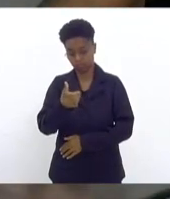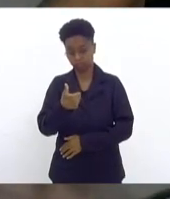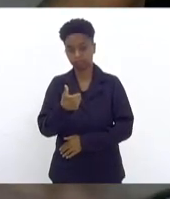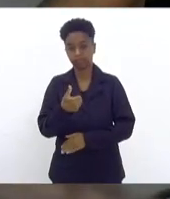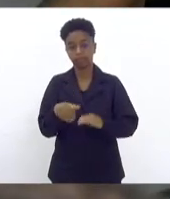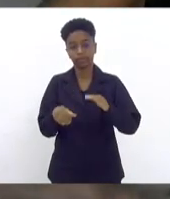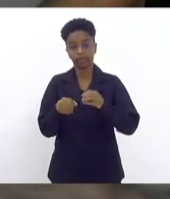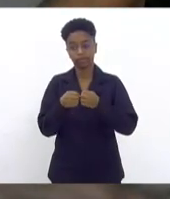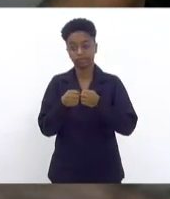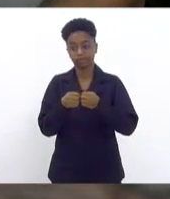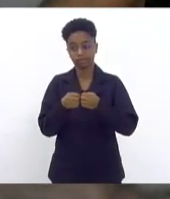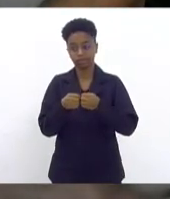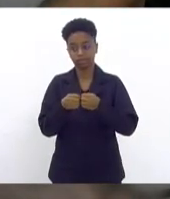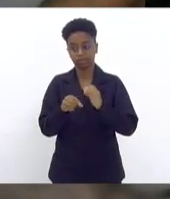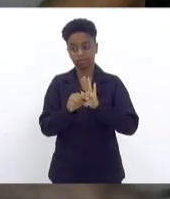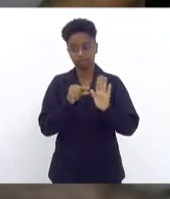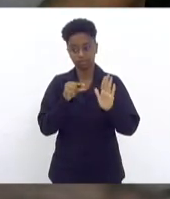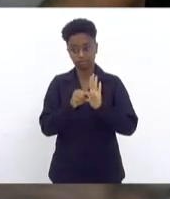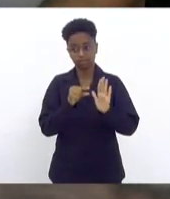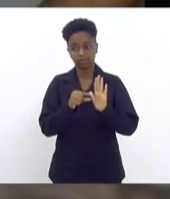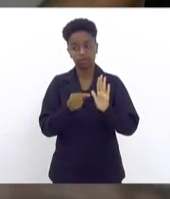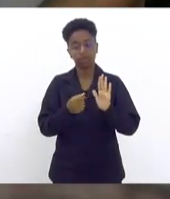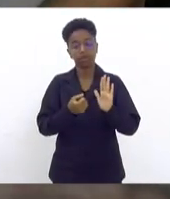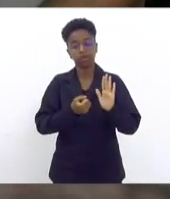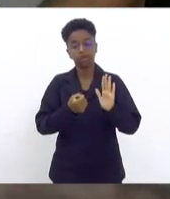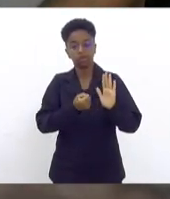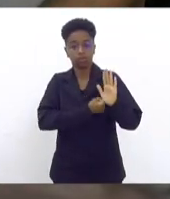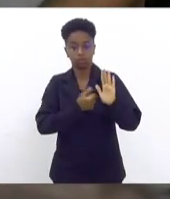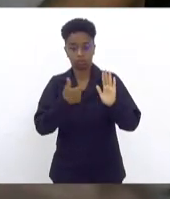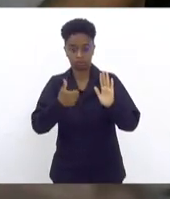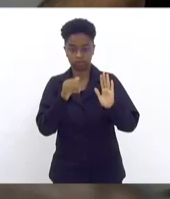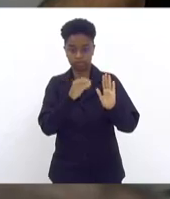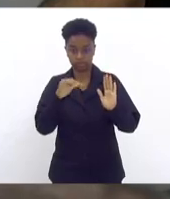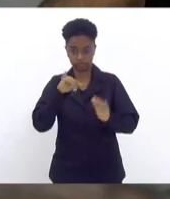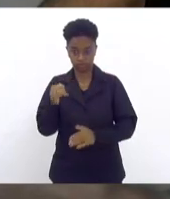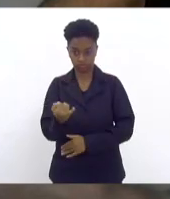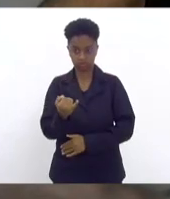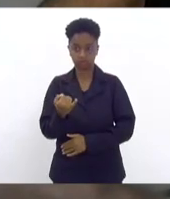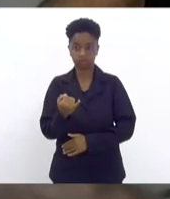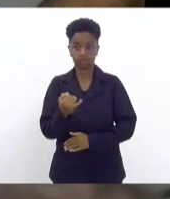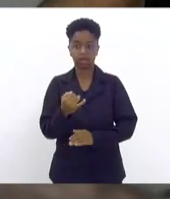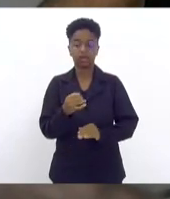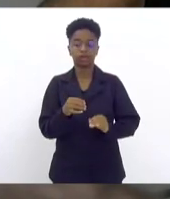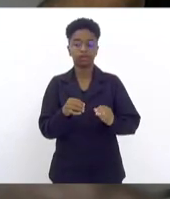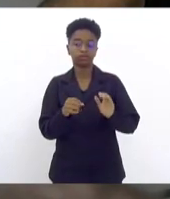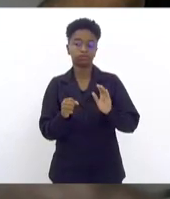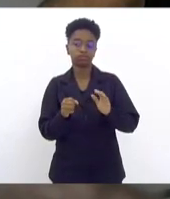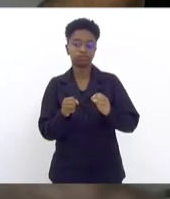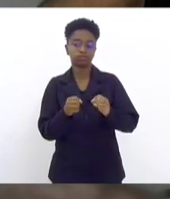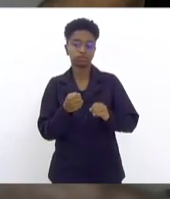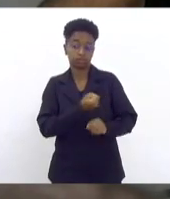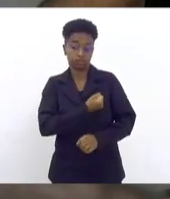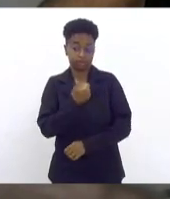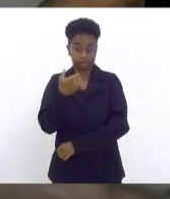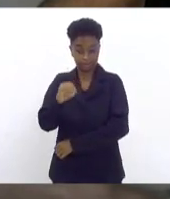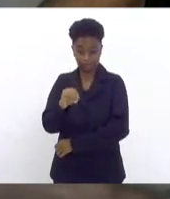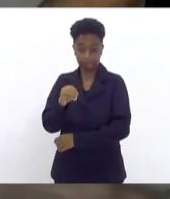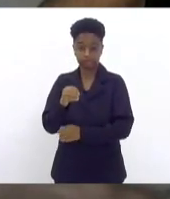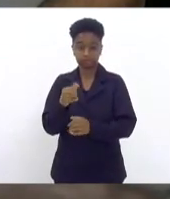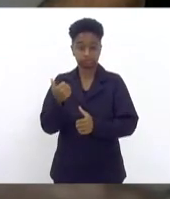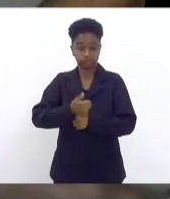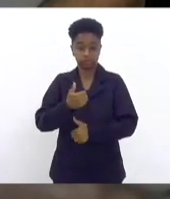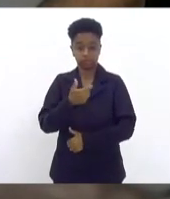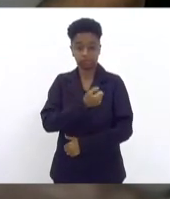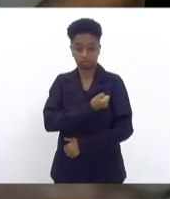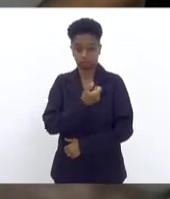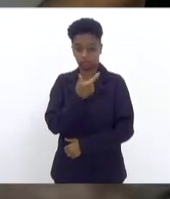prejudicada a emenda número 9 pela emenda número 1 da CCJ. Prejudicada a emenda número 10 pela emenda número 2 da